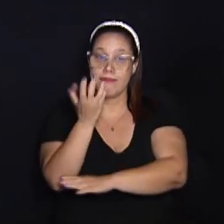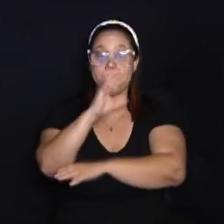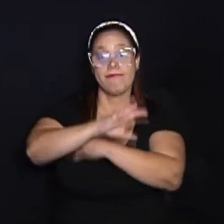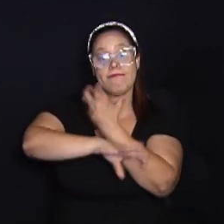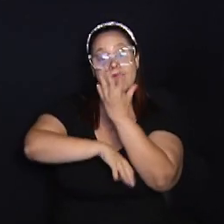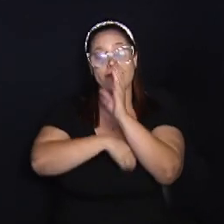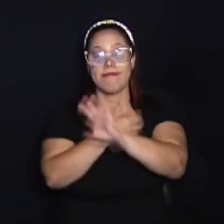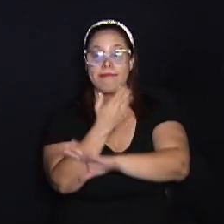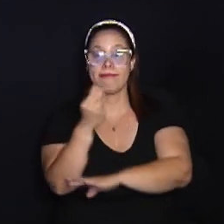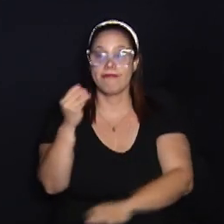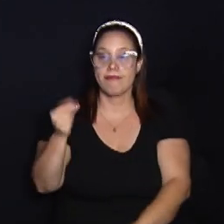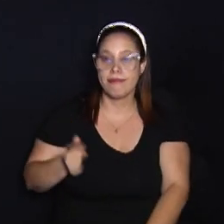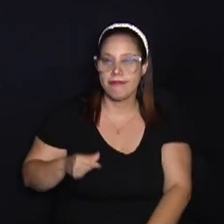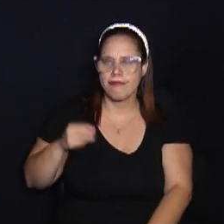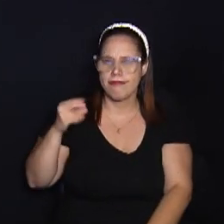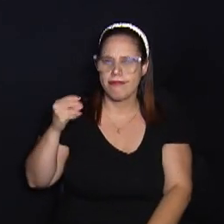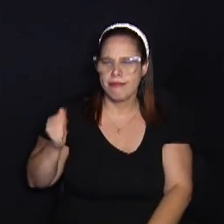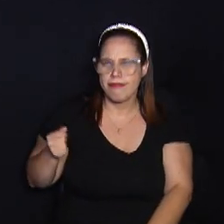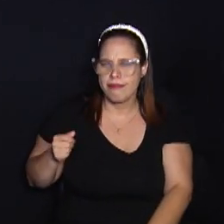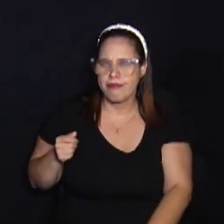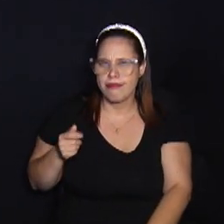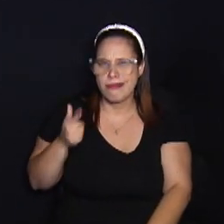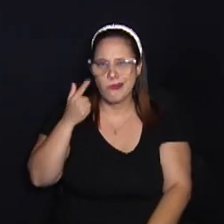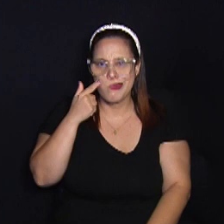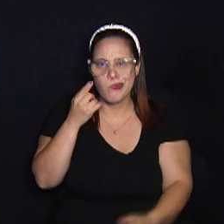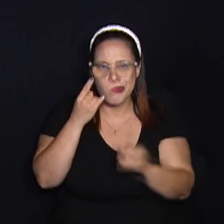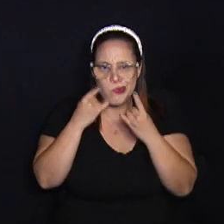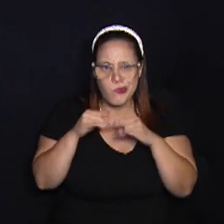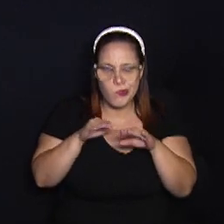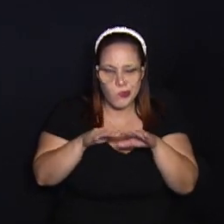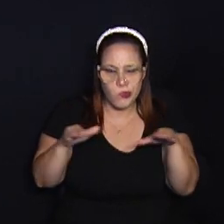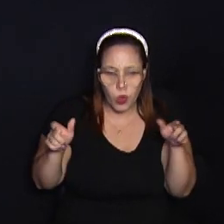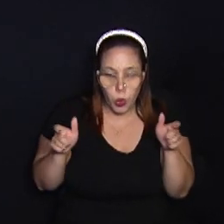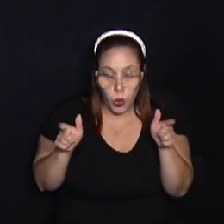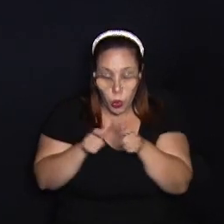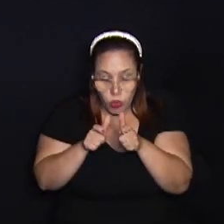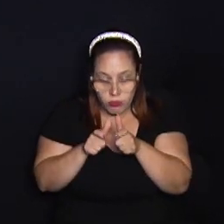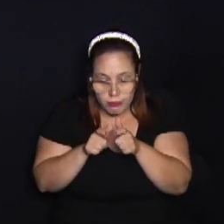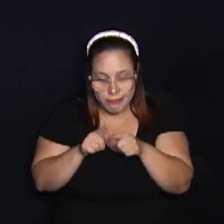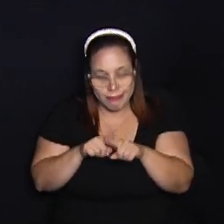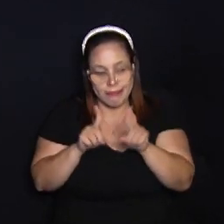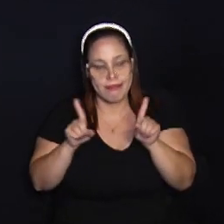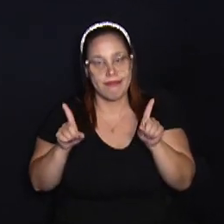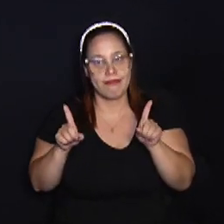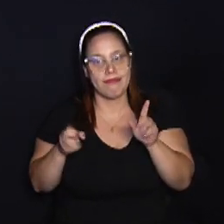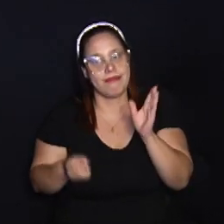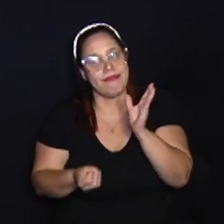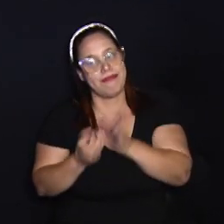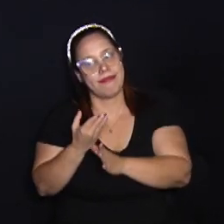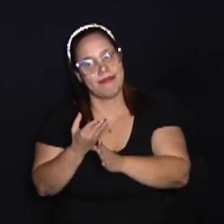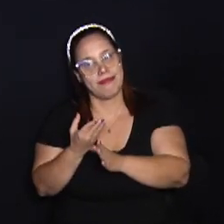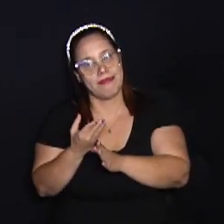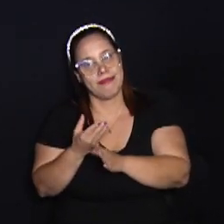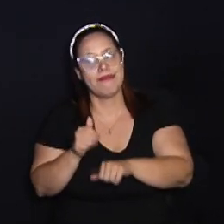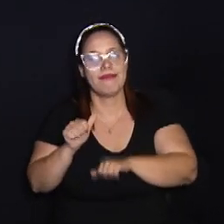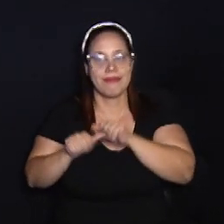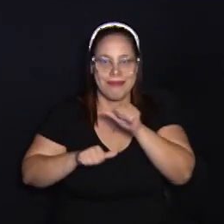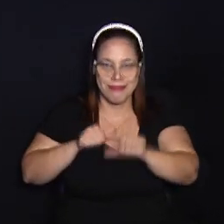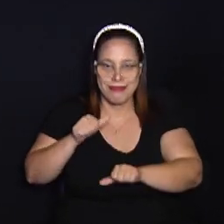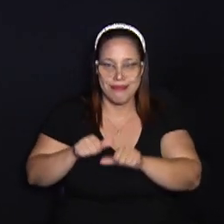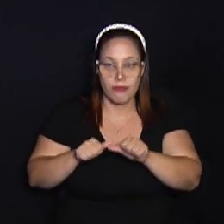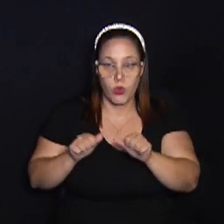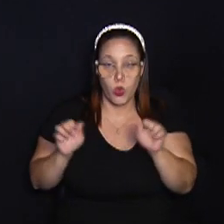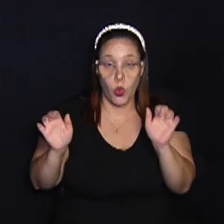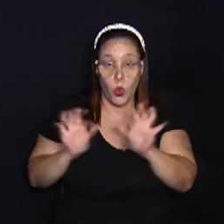seus jardins. Durante a Idade Média, o interesse pelo espaço exterior diminuiu. Porém, com o Renascimento, foi